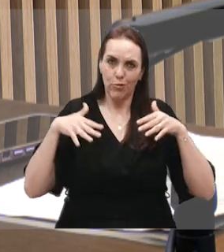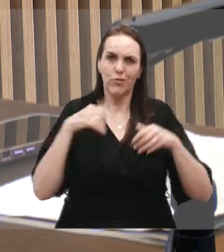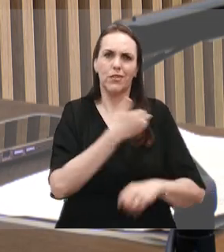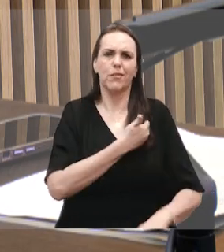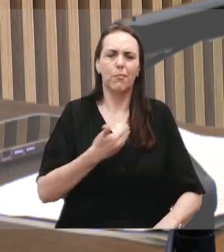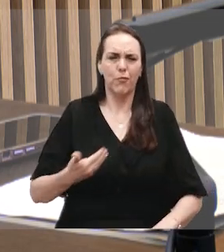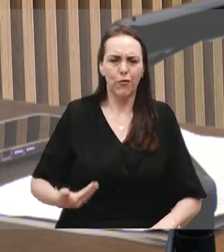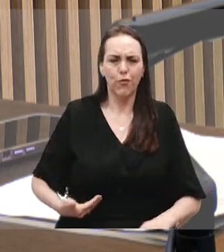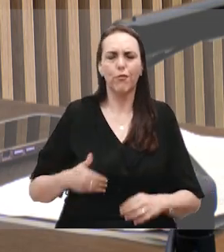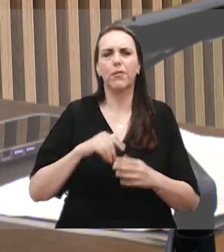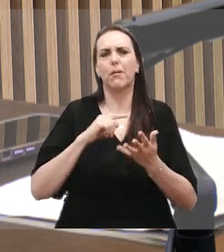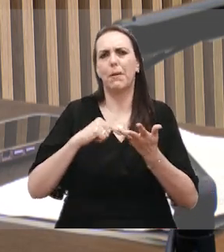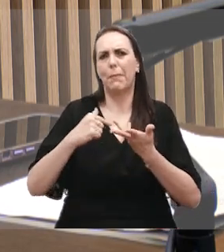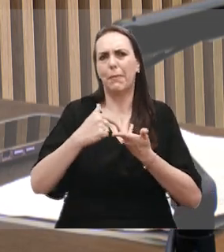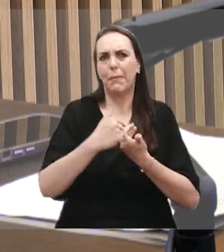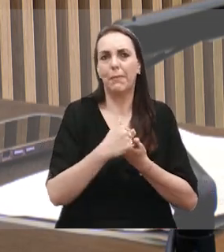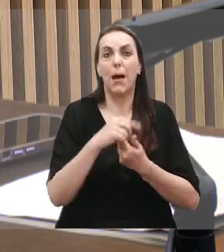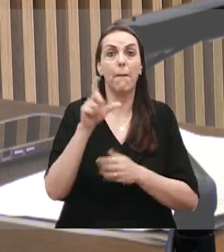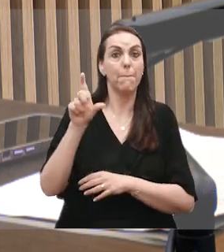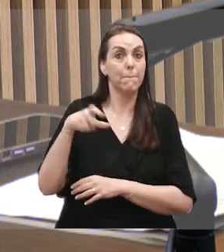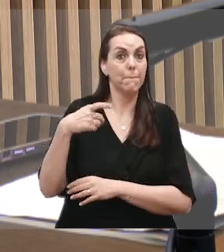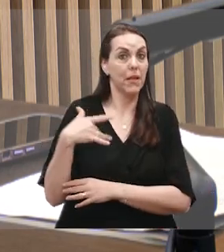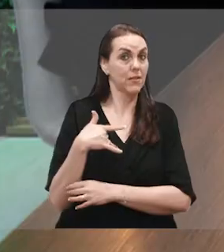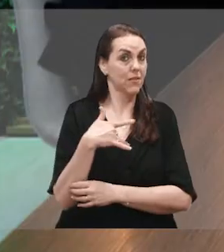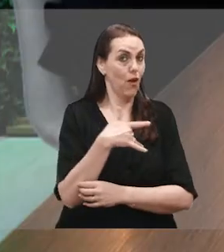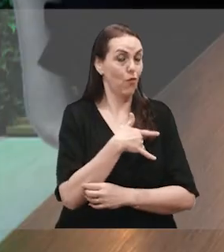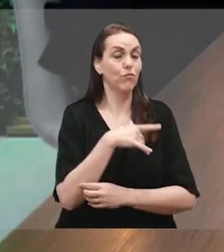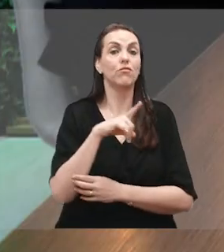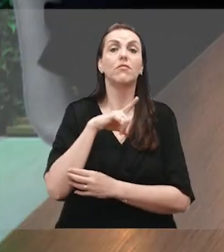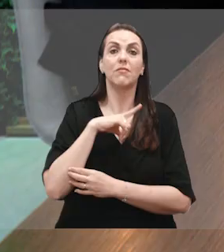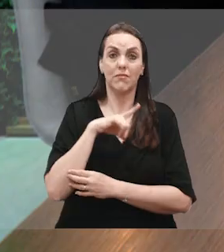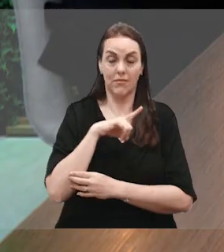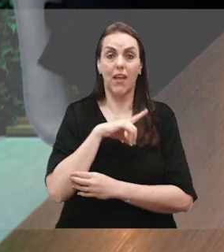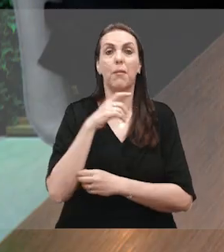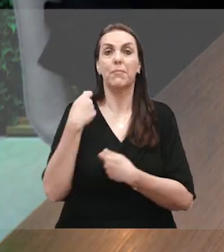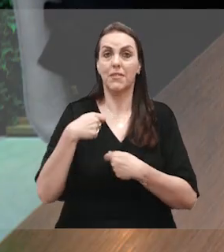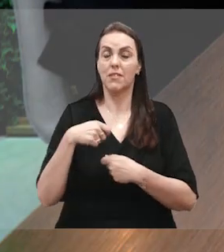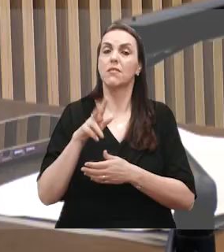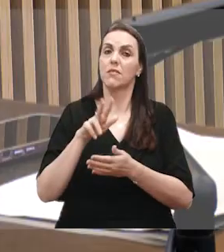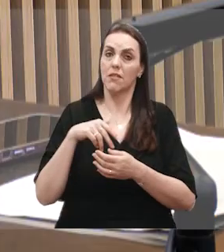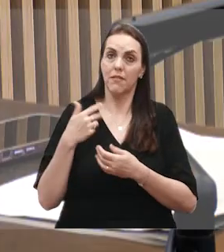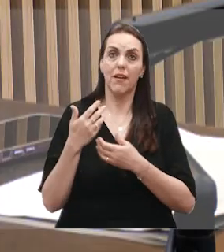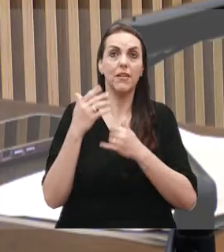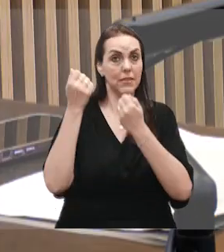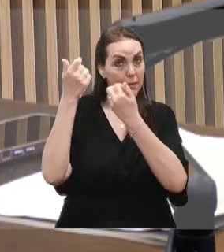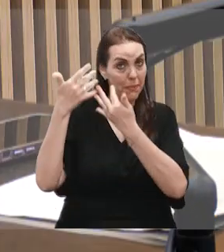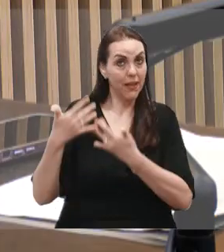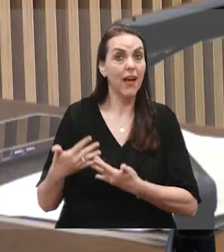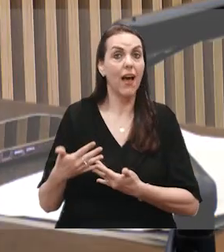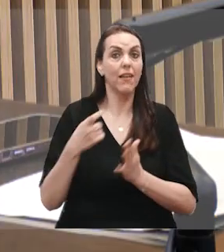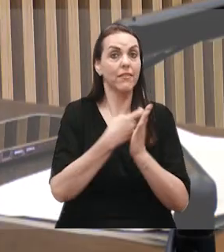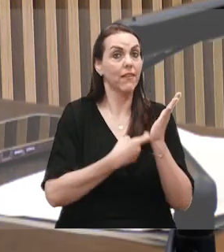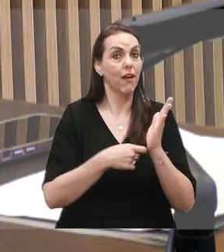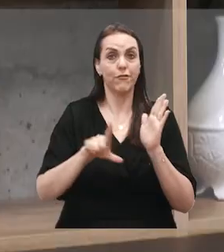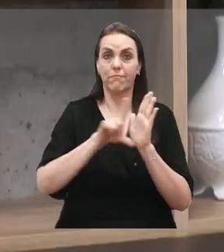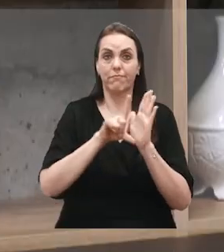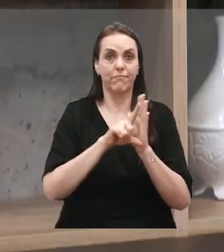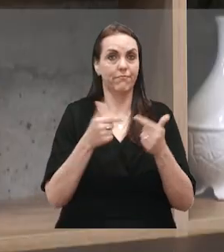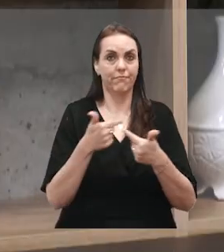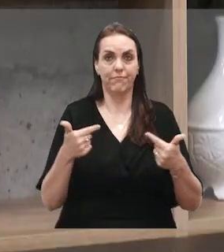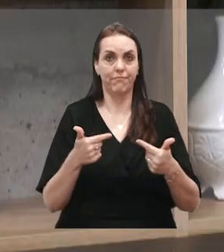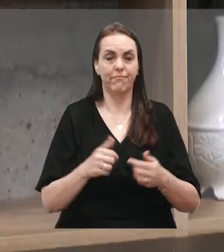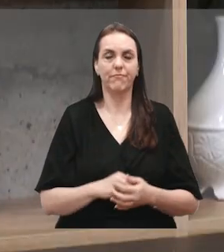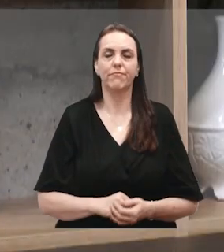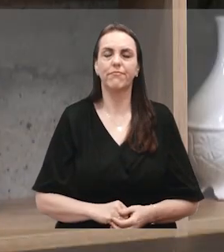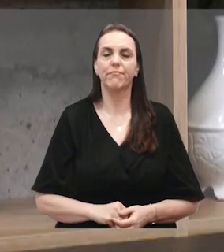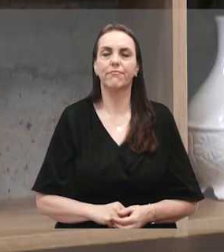diversas questões e os planos de saúde tiveram, sim, que se posicionar sobre isso, dizendo que a taxa era ilegal. Trazendo agora